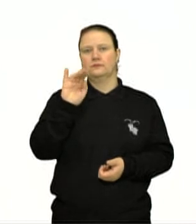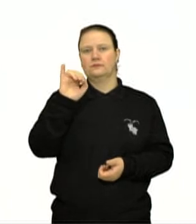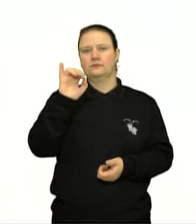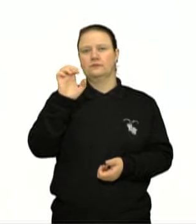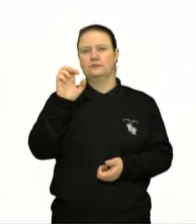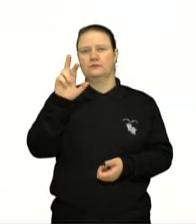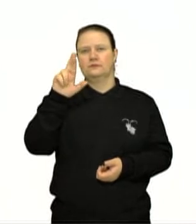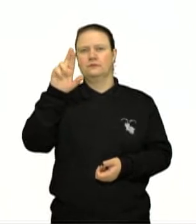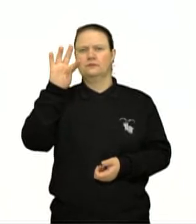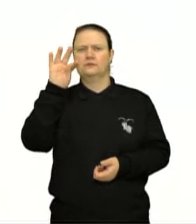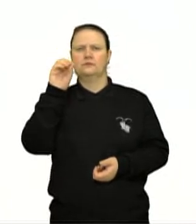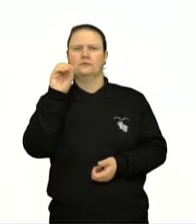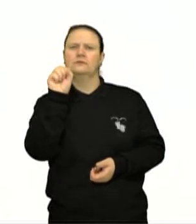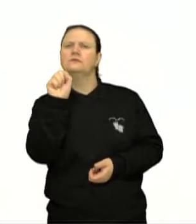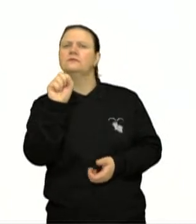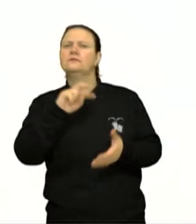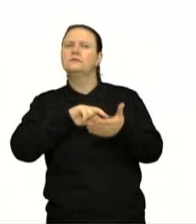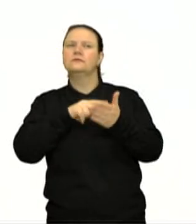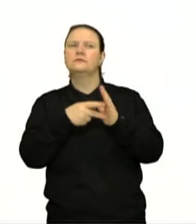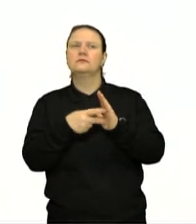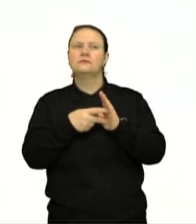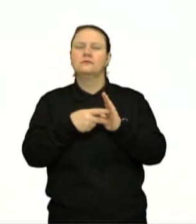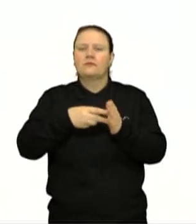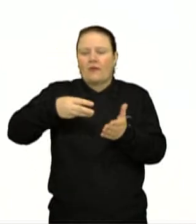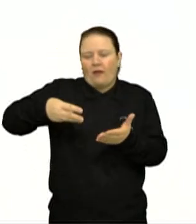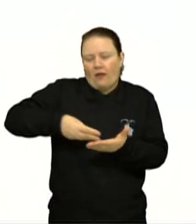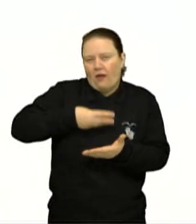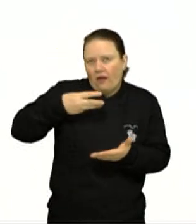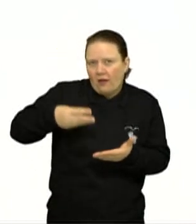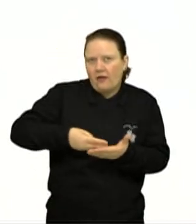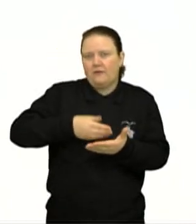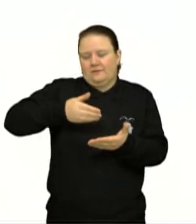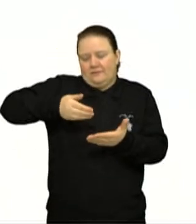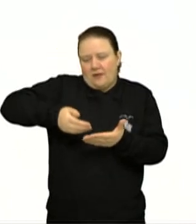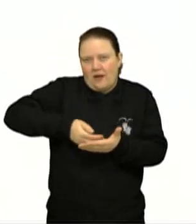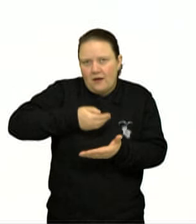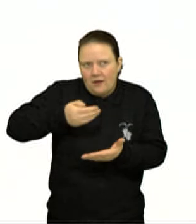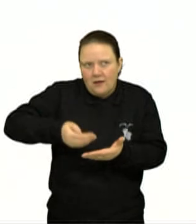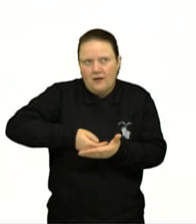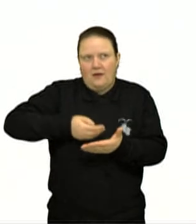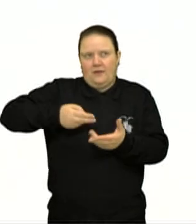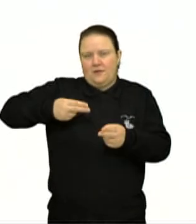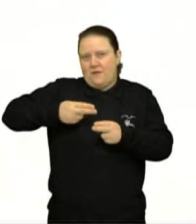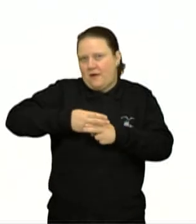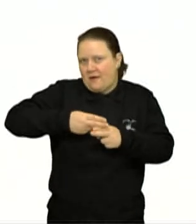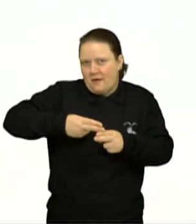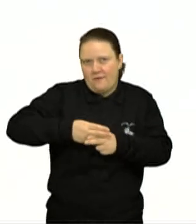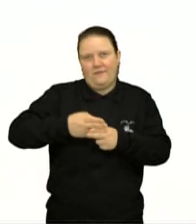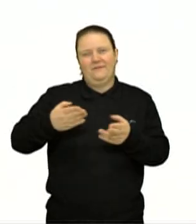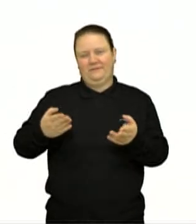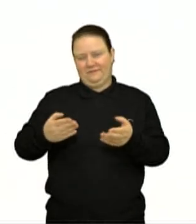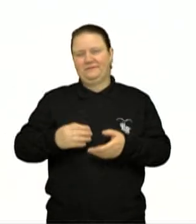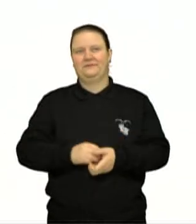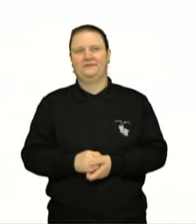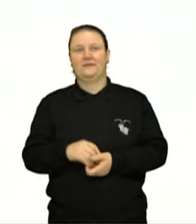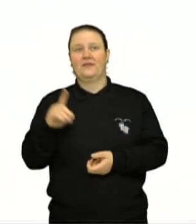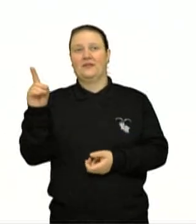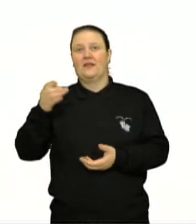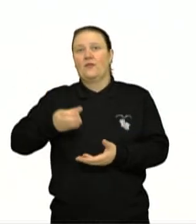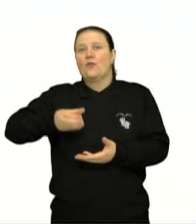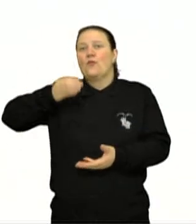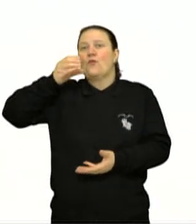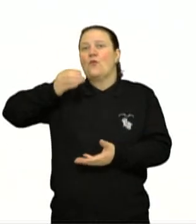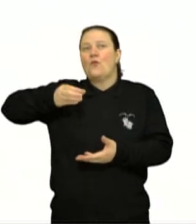O que são os cubiertos? Os talheres. E a copa é uma taça.